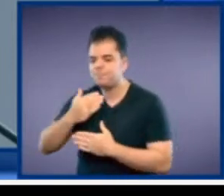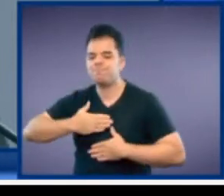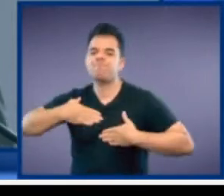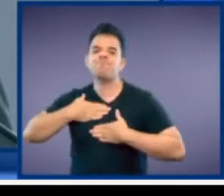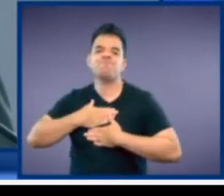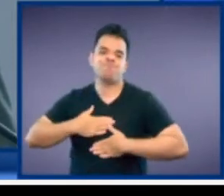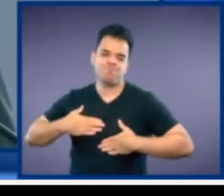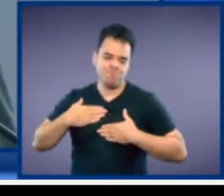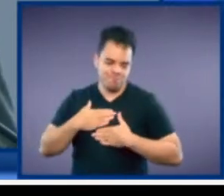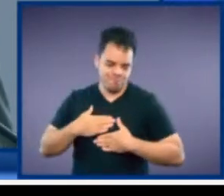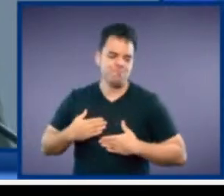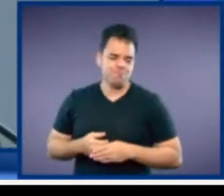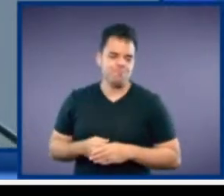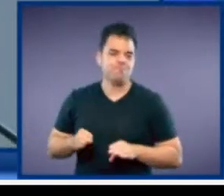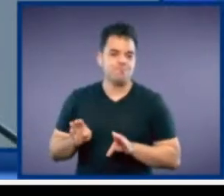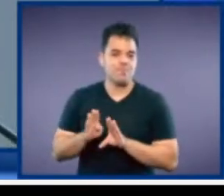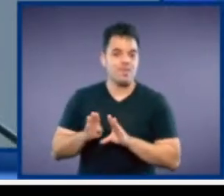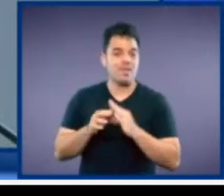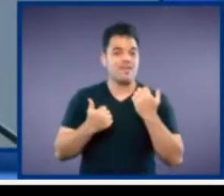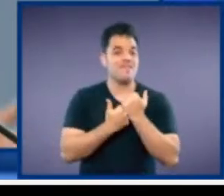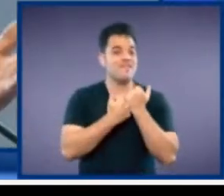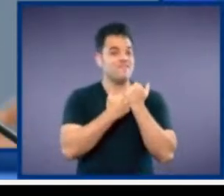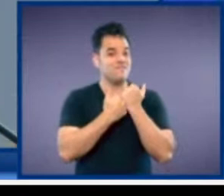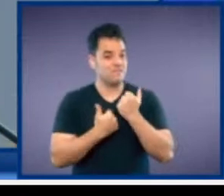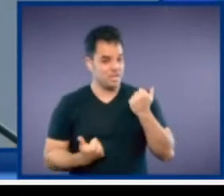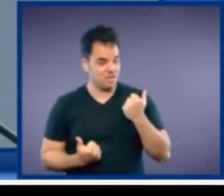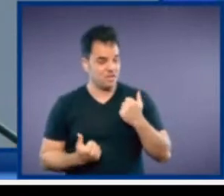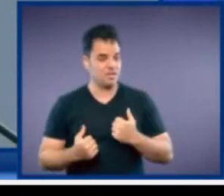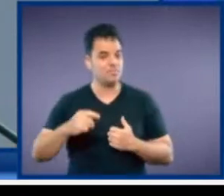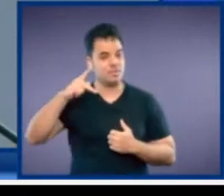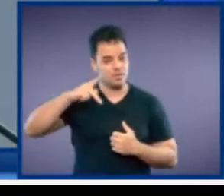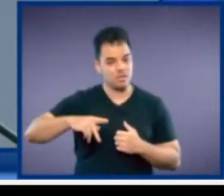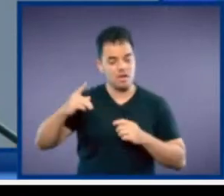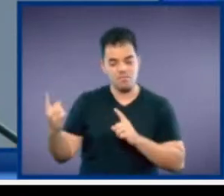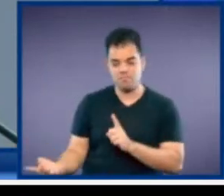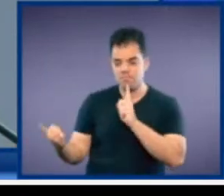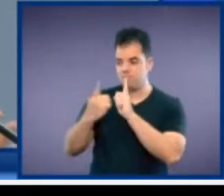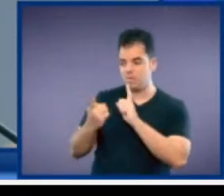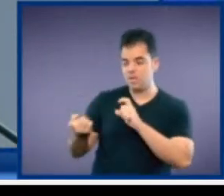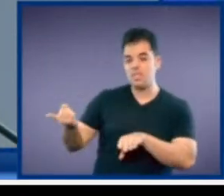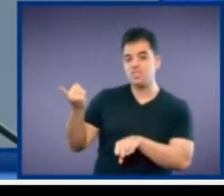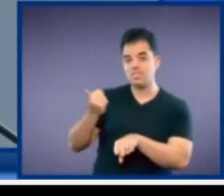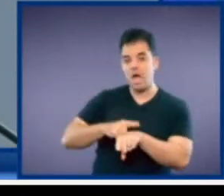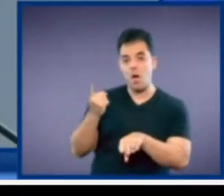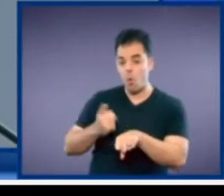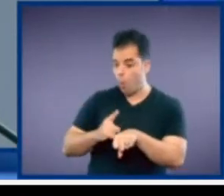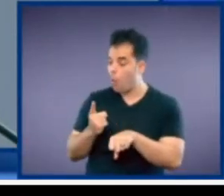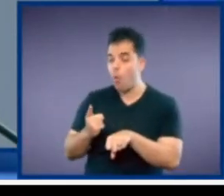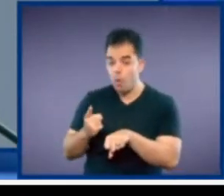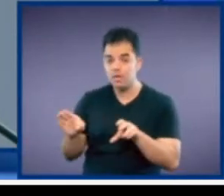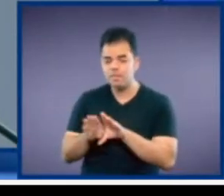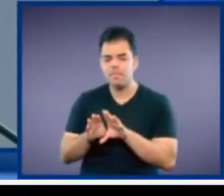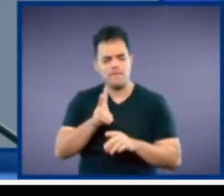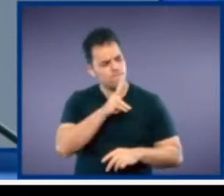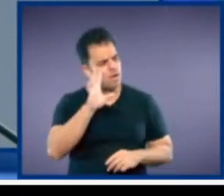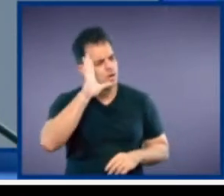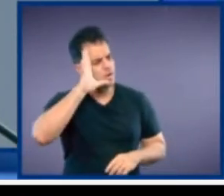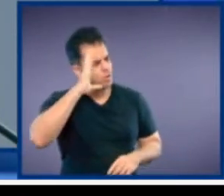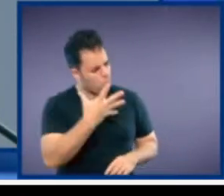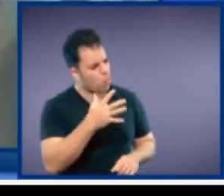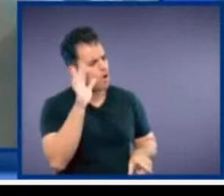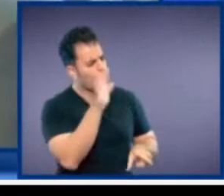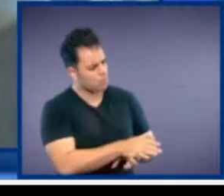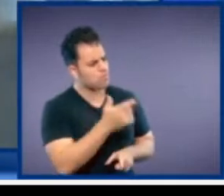ao vice-presidente eleito, que nos atendeu prontamente e disse que iria resolver e resolveu a